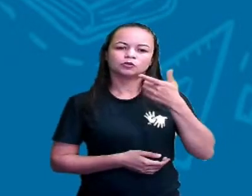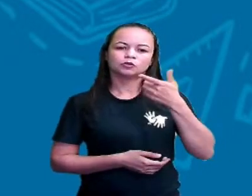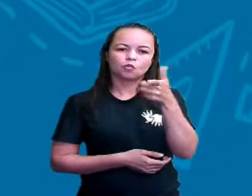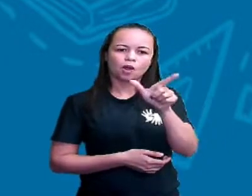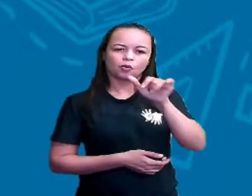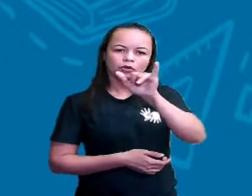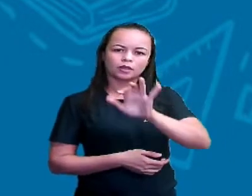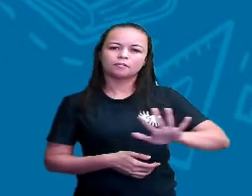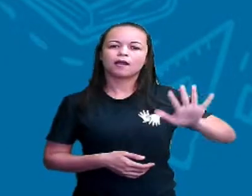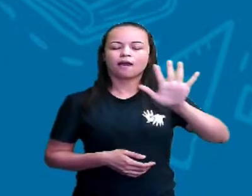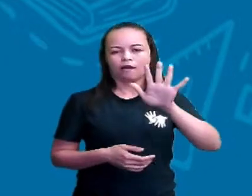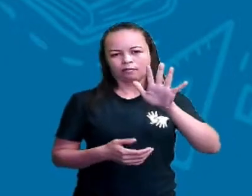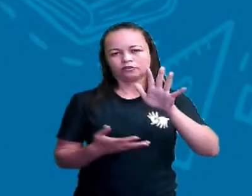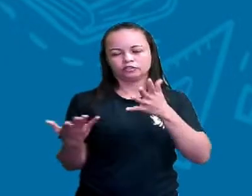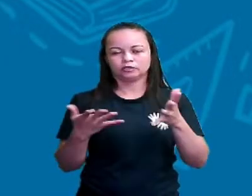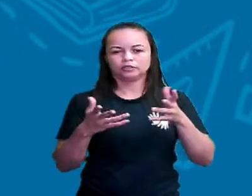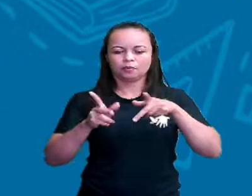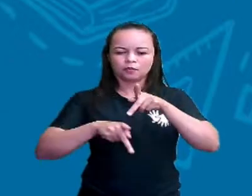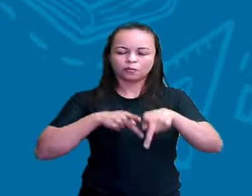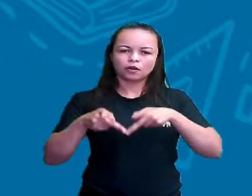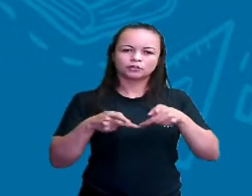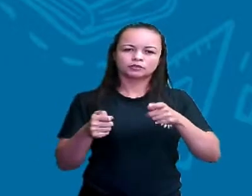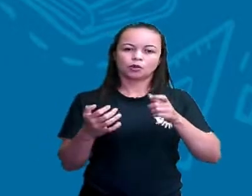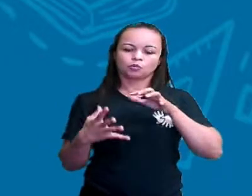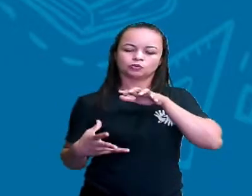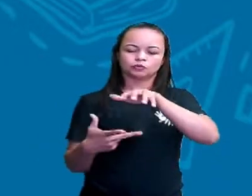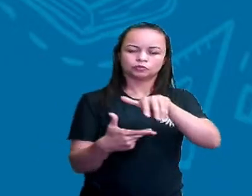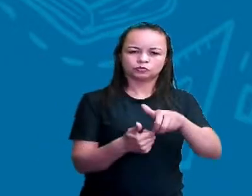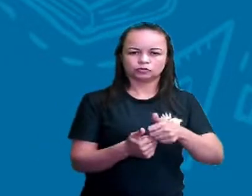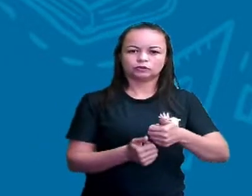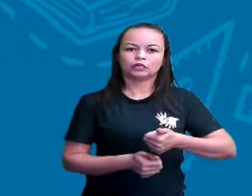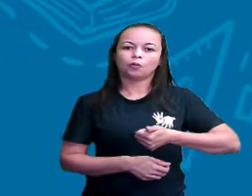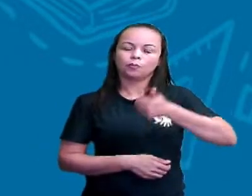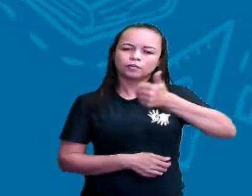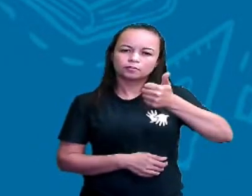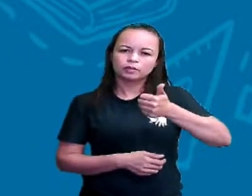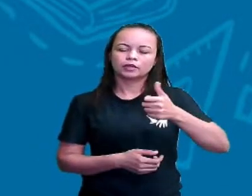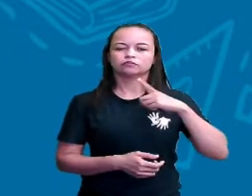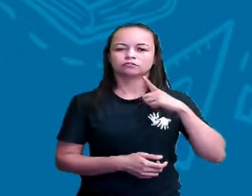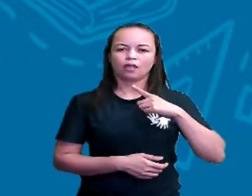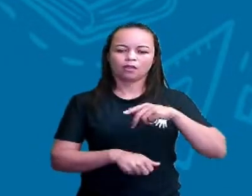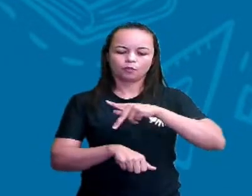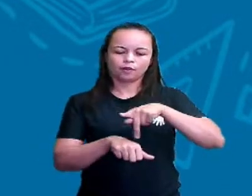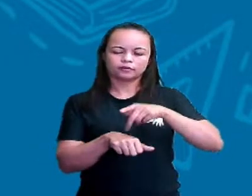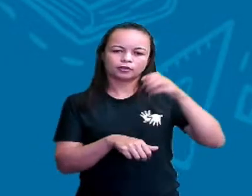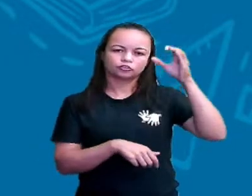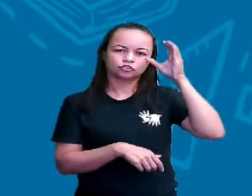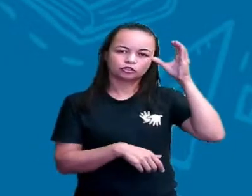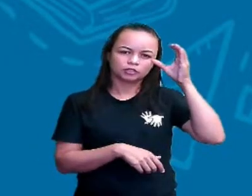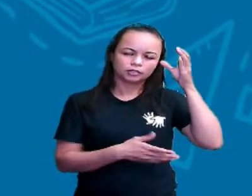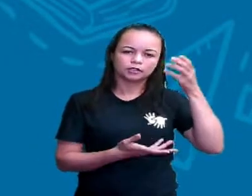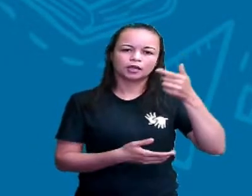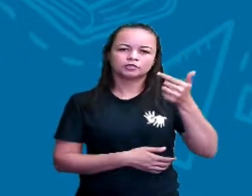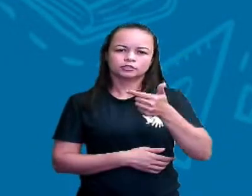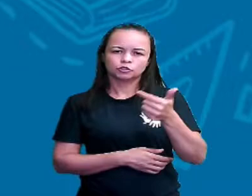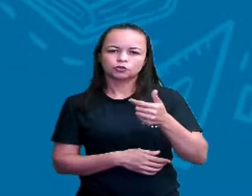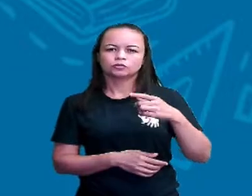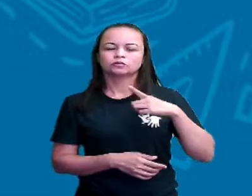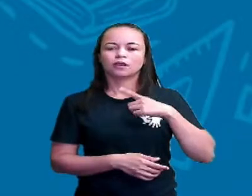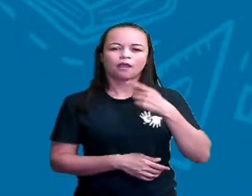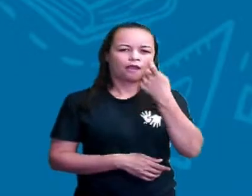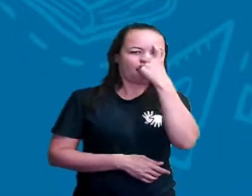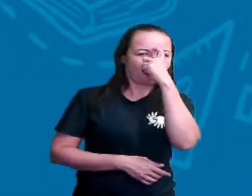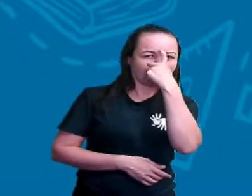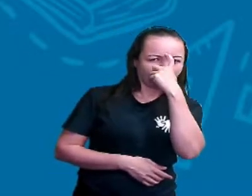né, mostrando os países mais populosos do mundo. Então, em primeiro, a gente tem a China, segundo, a gente tem a Índia,